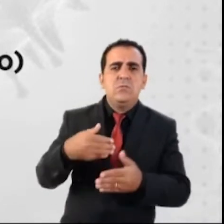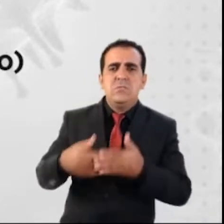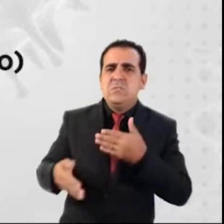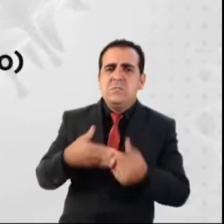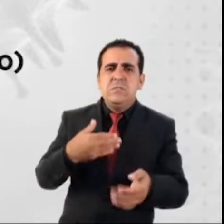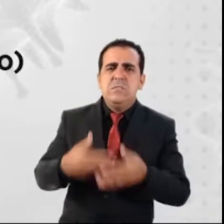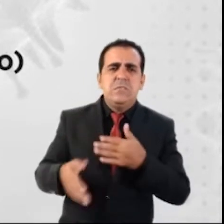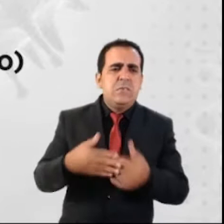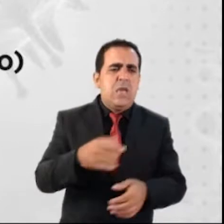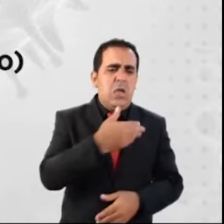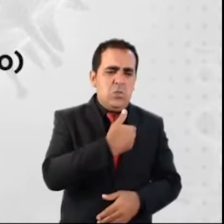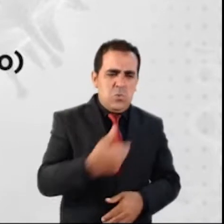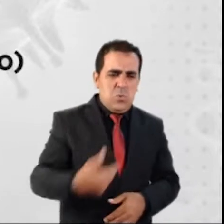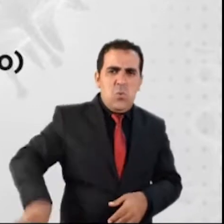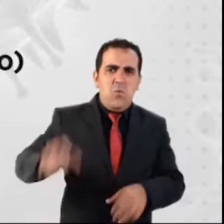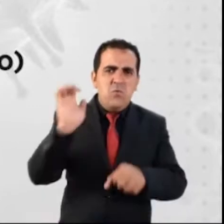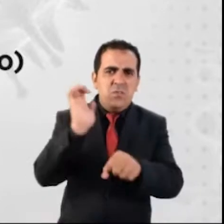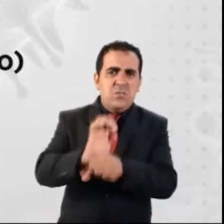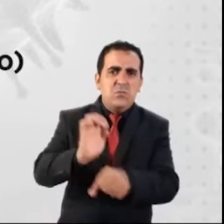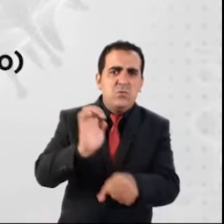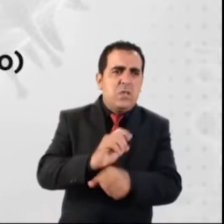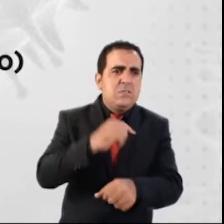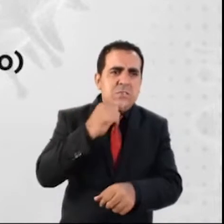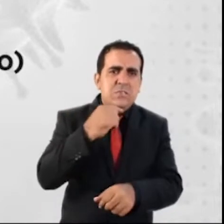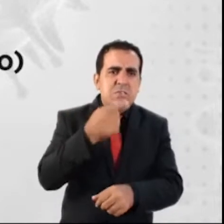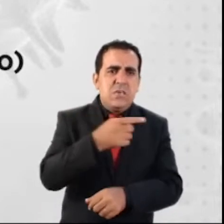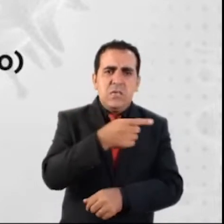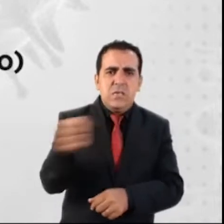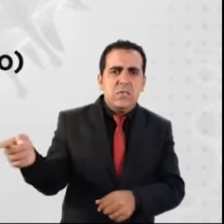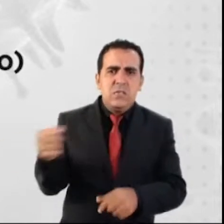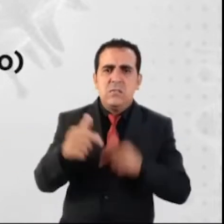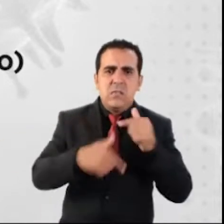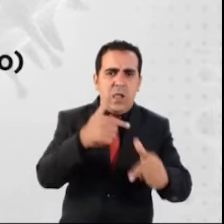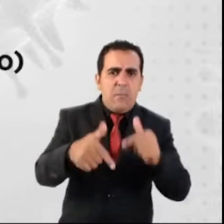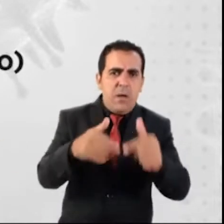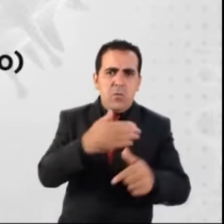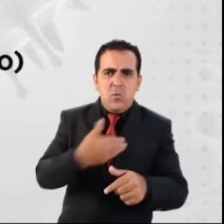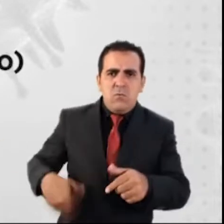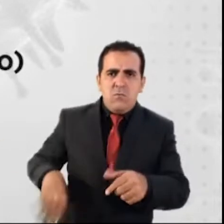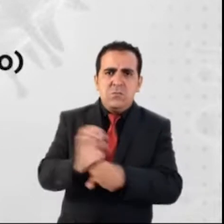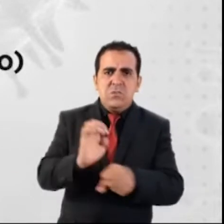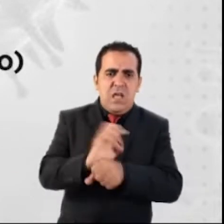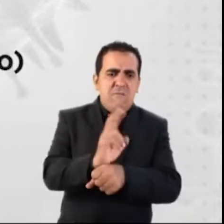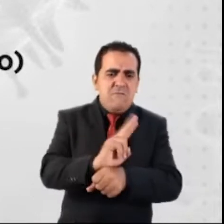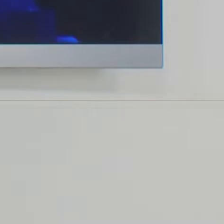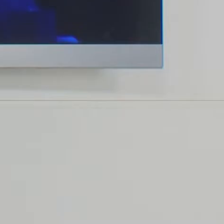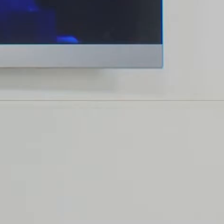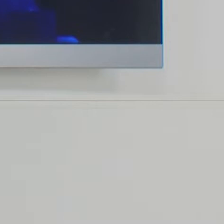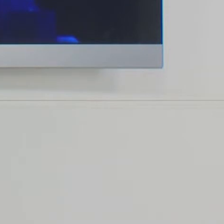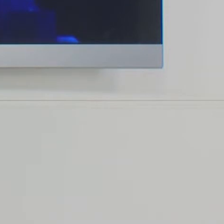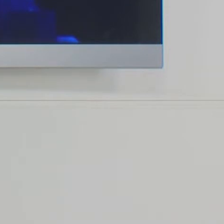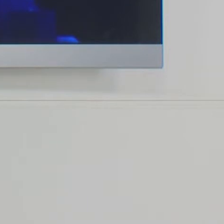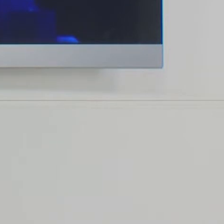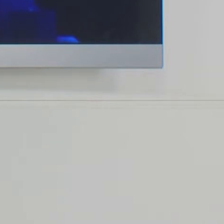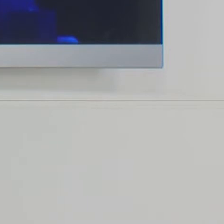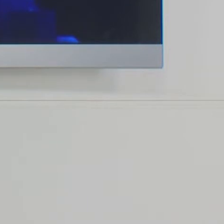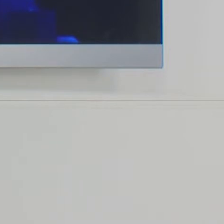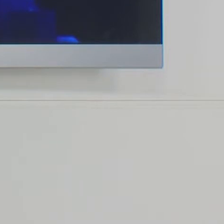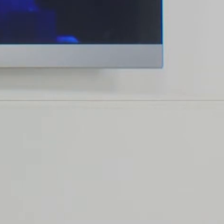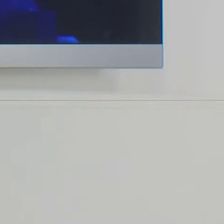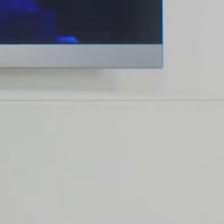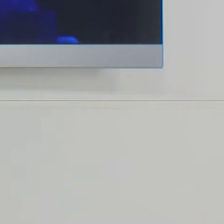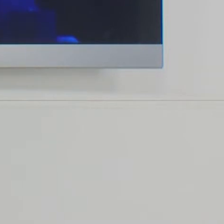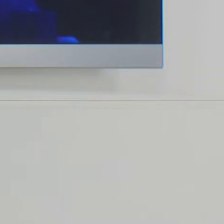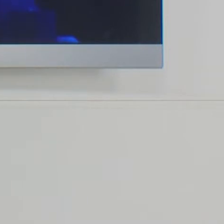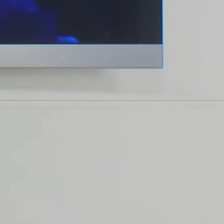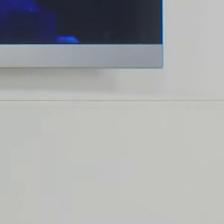agente do Governo do Estado fiscalizar e CSA campanha eleitoral de quem quer que seja e vamos agora os